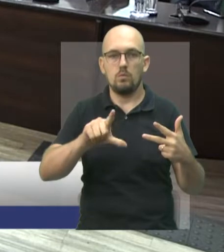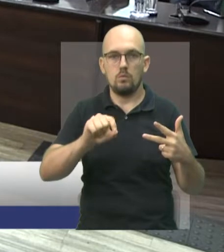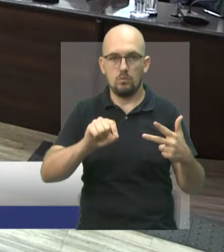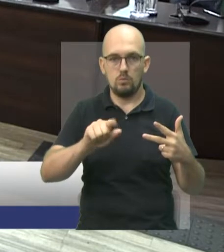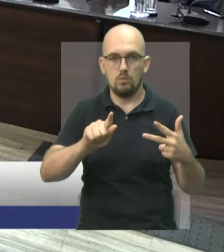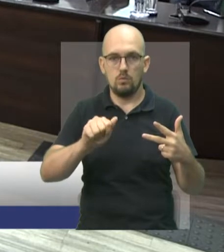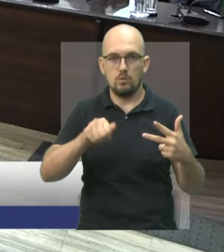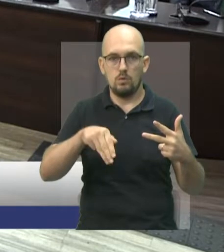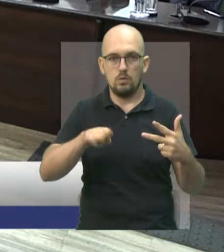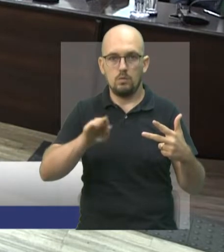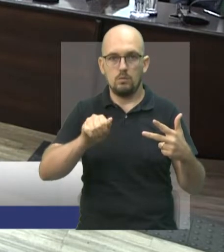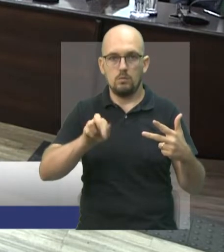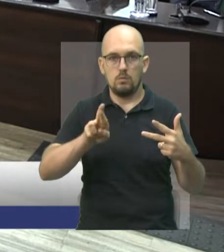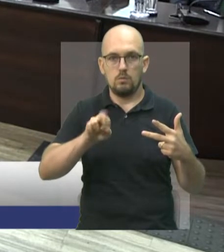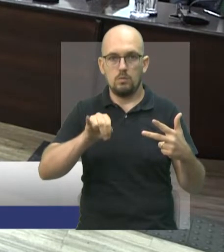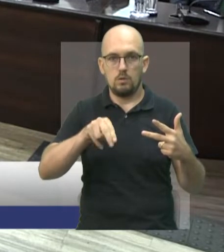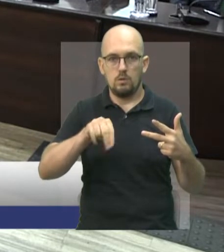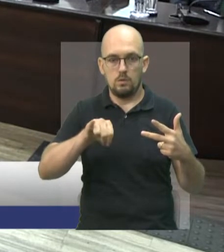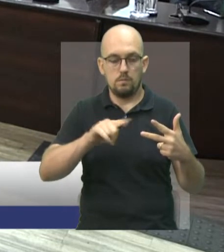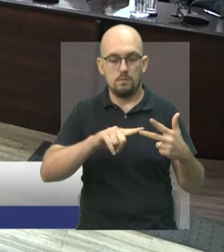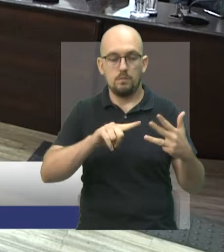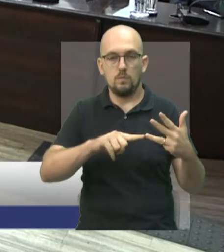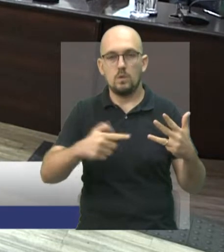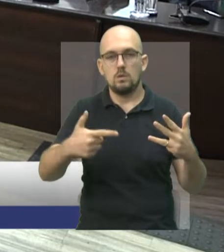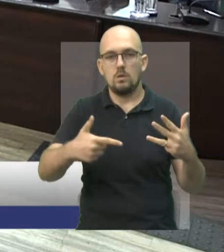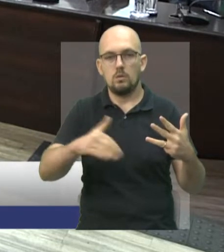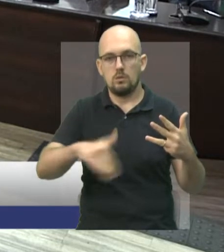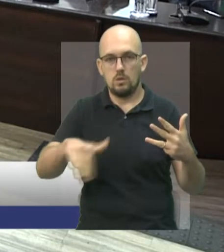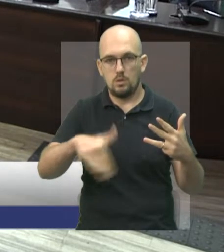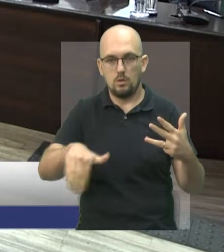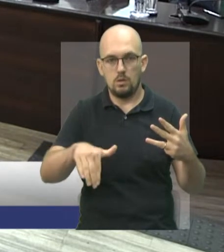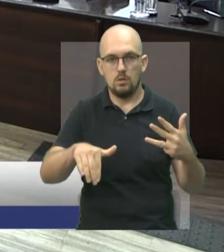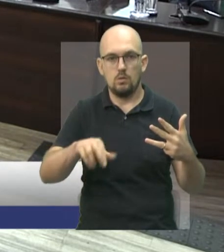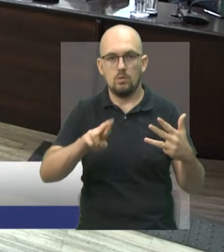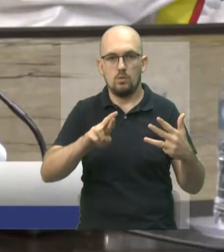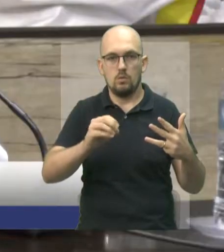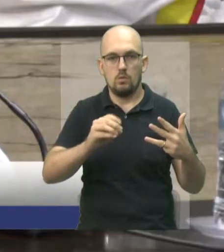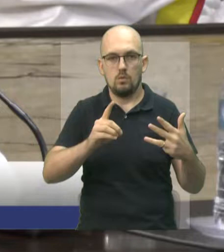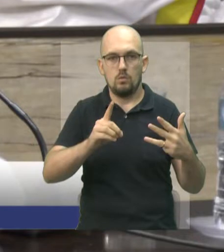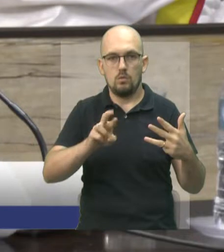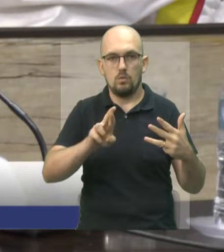Gambarini. Segundo secretário, Rodrigo de Paula.